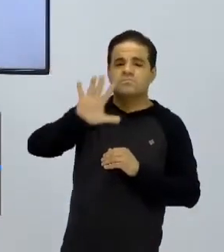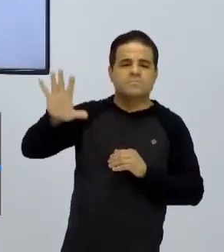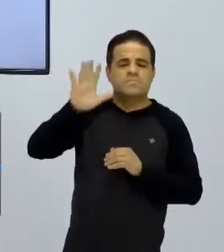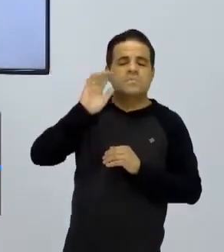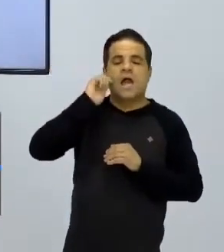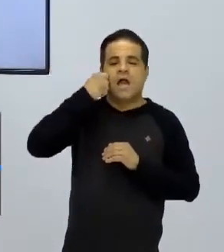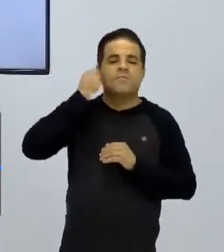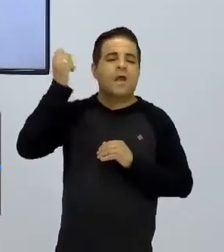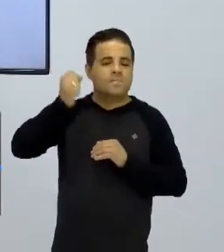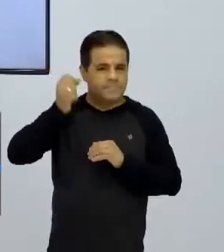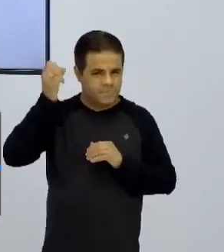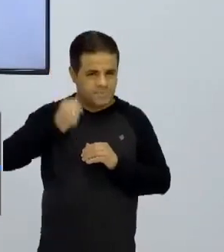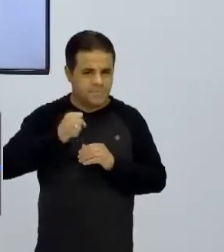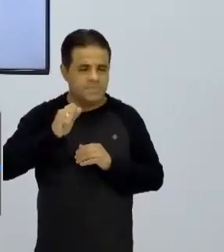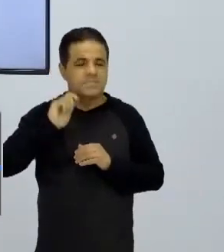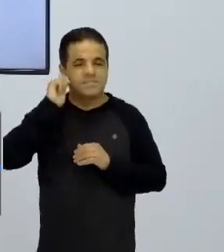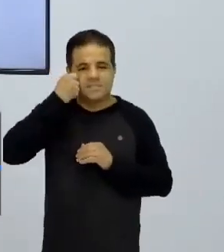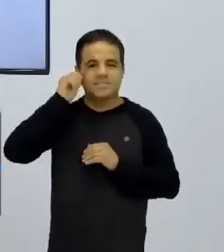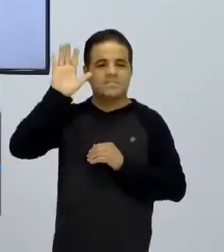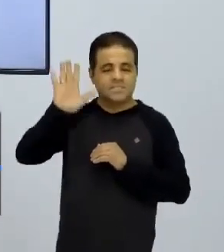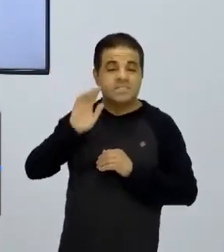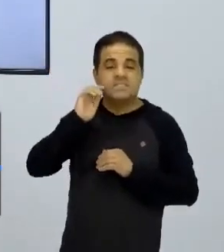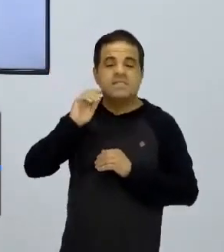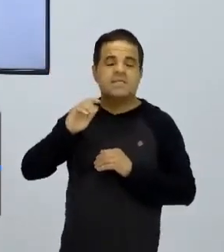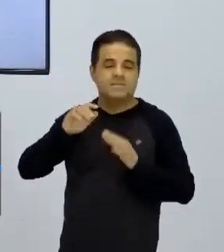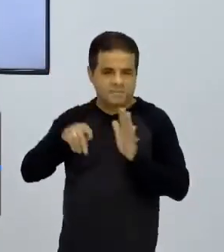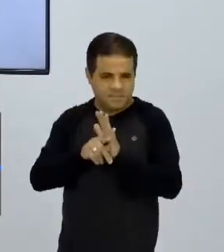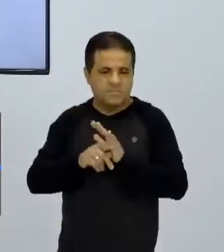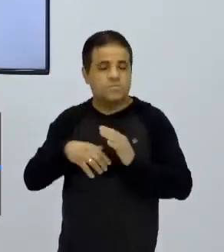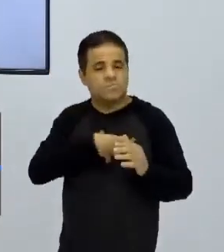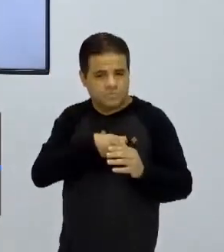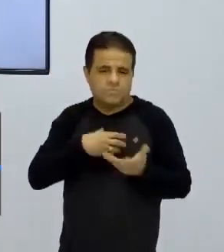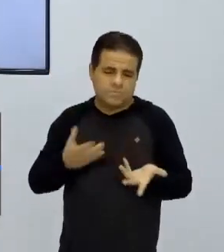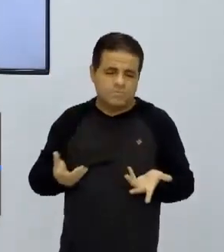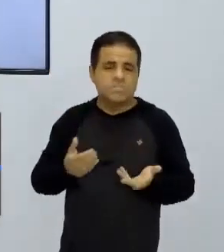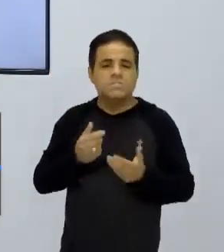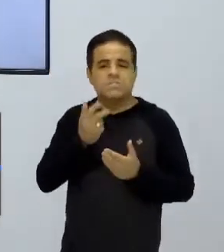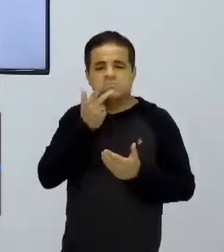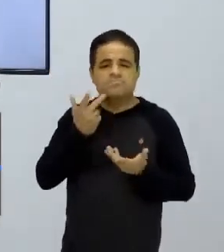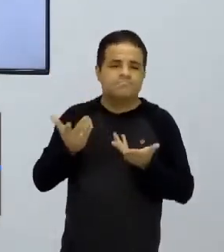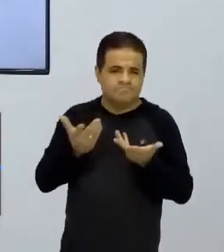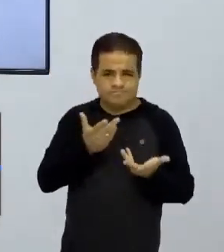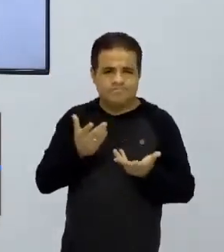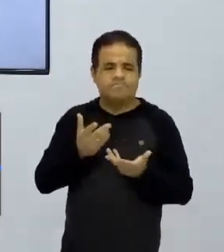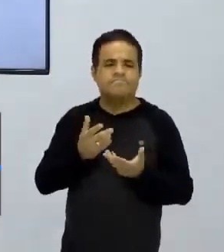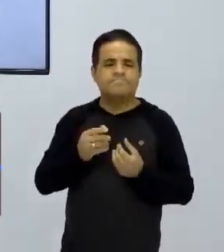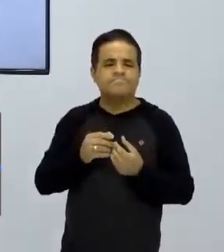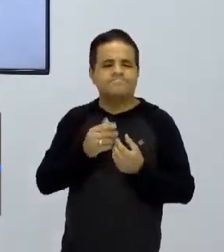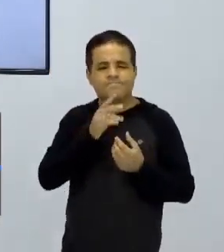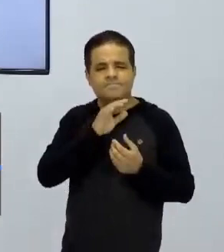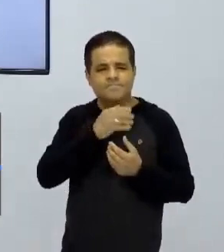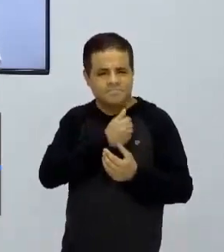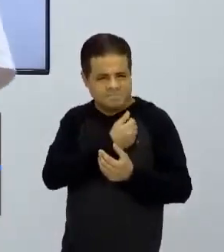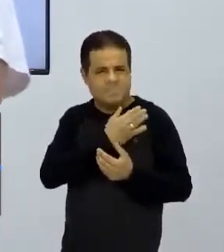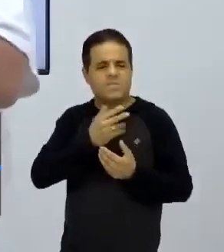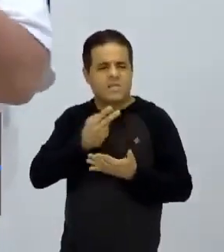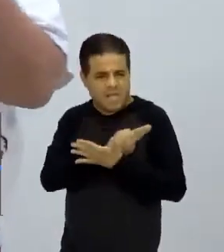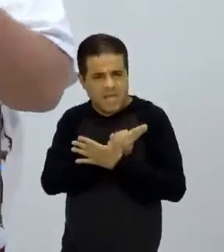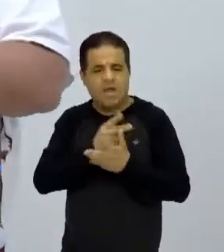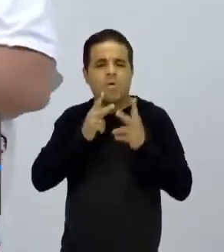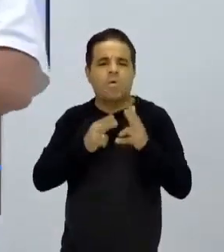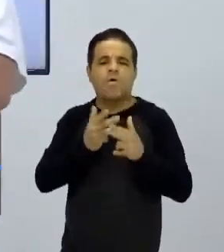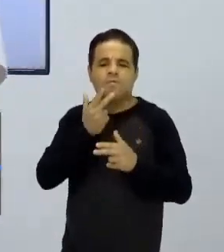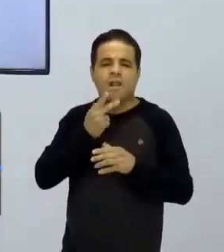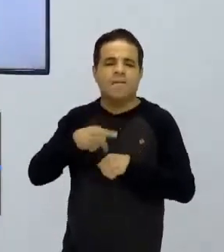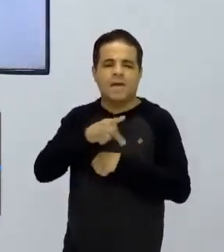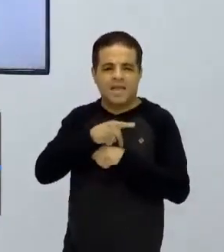África branca, né, África subsaariana, África negra, né, uma forma, né, meio pejorativa, errônea. Como se